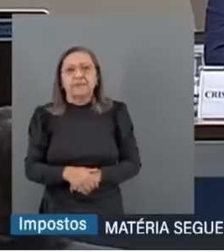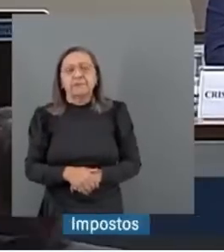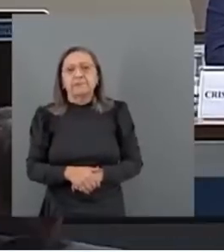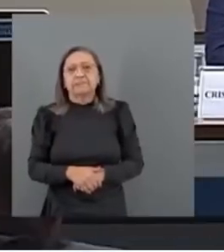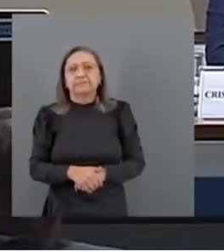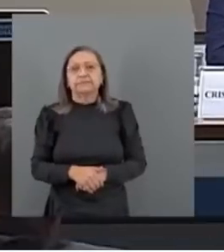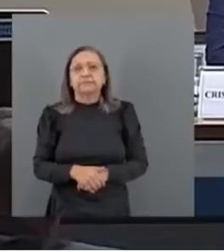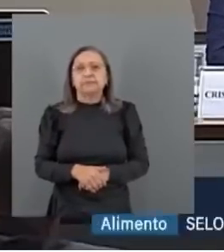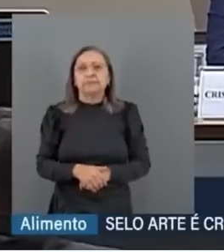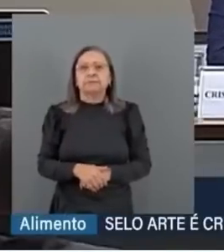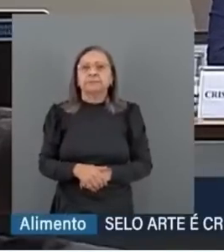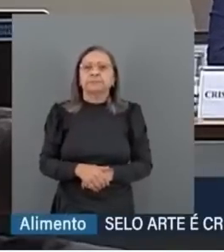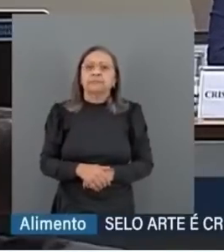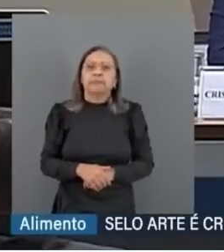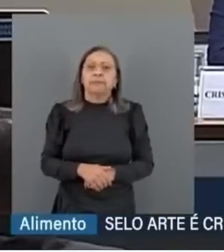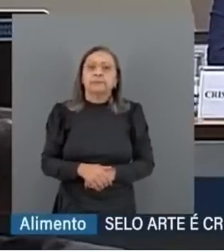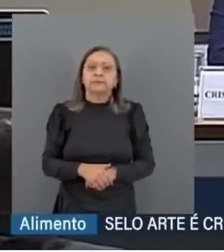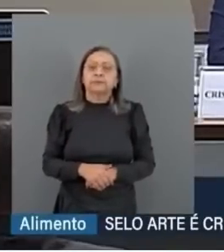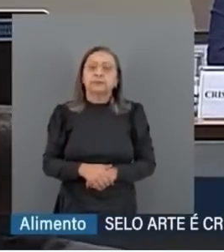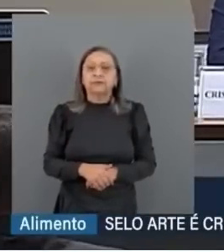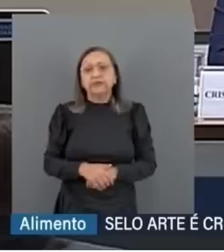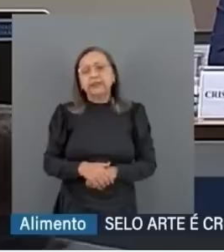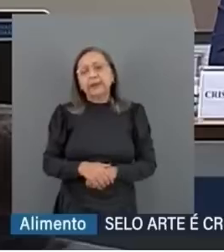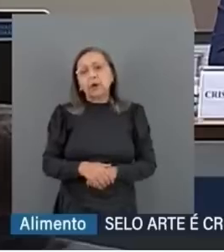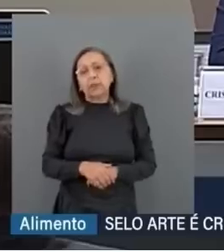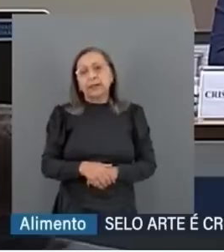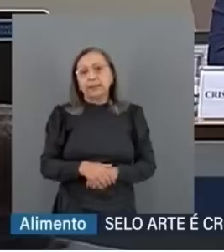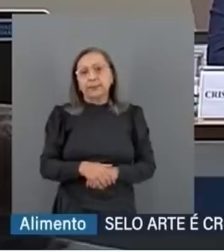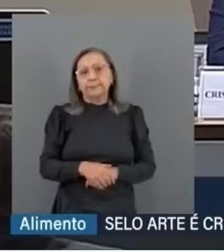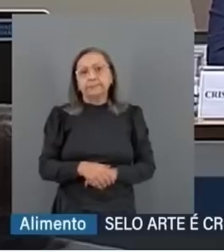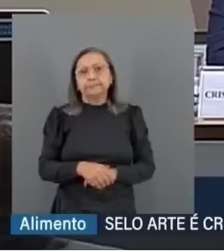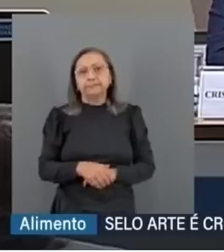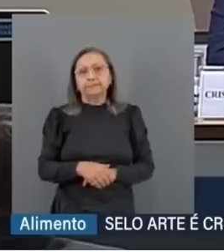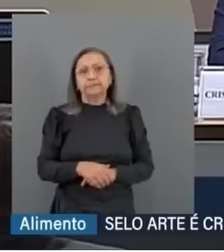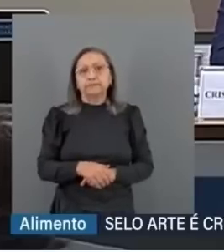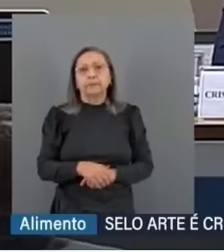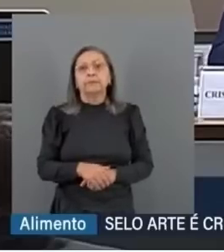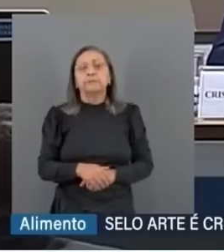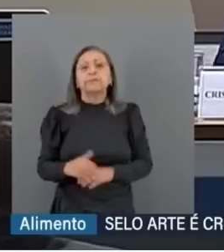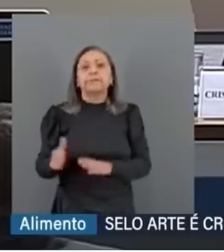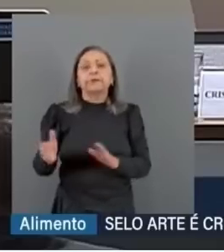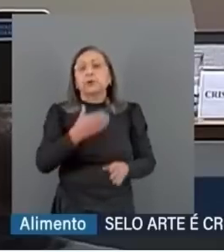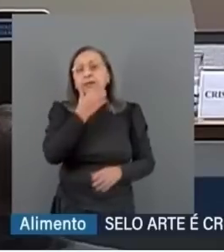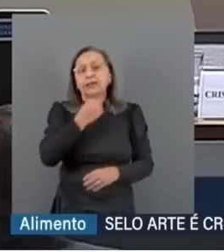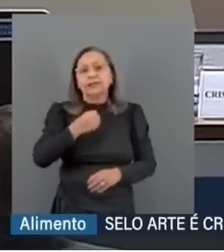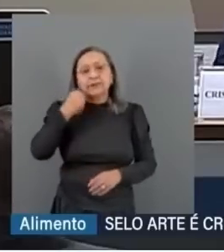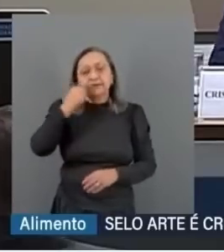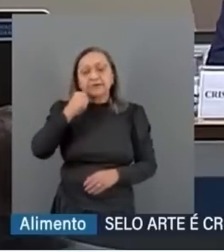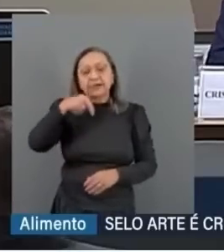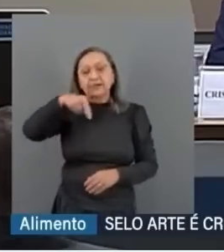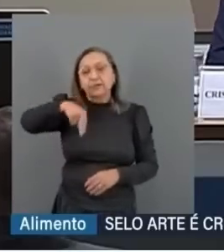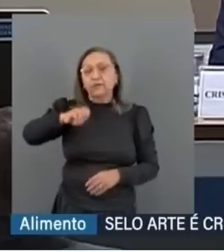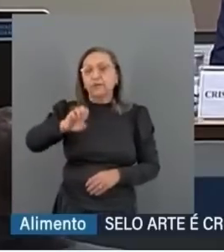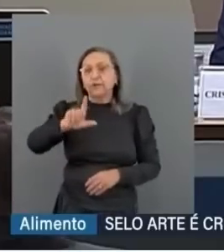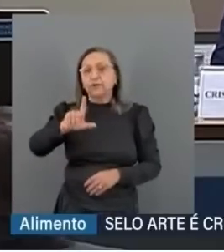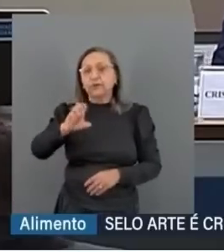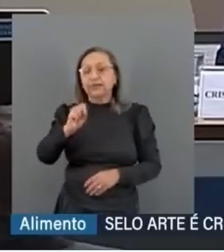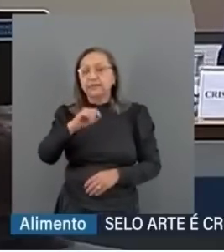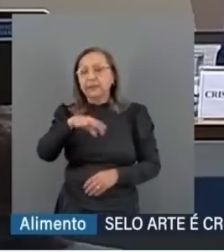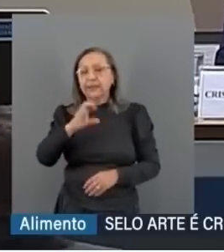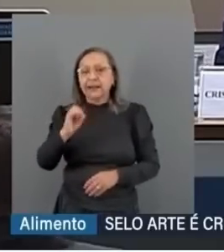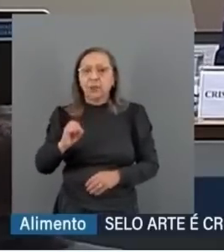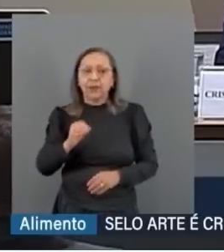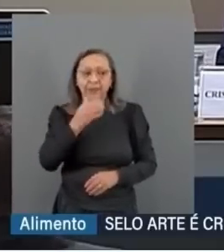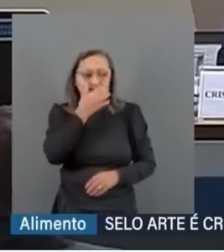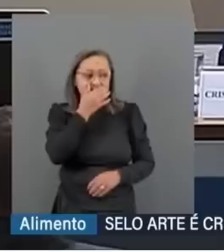advogado do Lula. Não vai adiantar absolutamente nada. Os caras não vão ponderar daqui a 2 anos. Não, vamos ponderar aqui. Nós